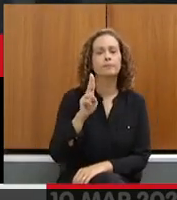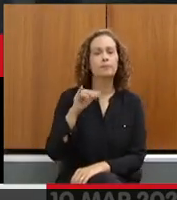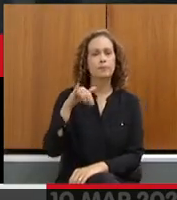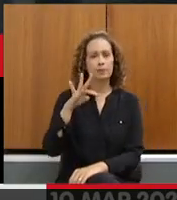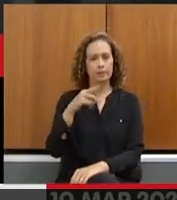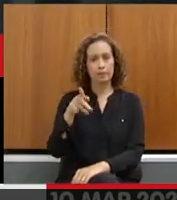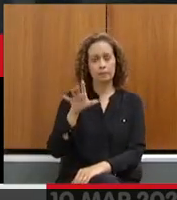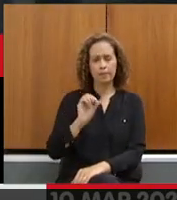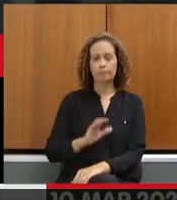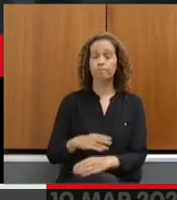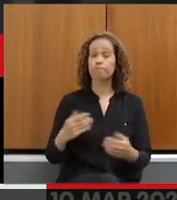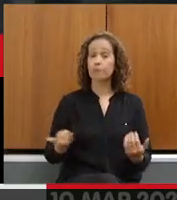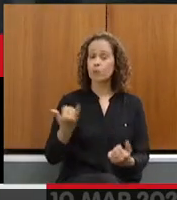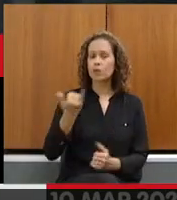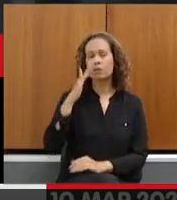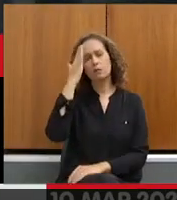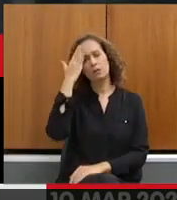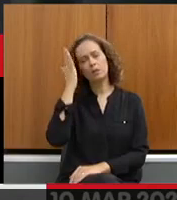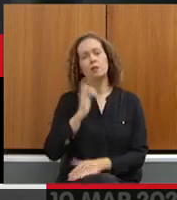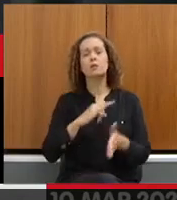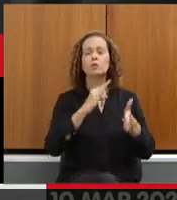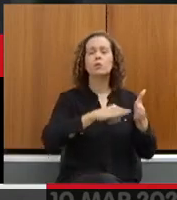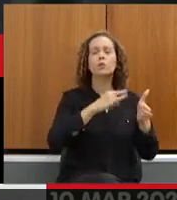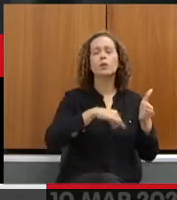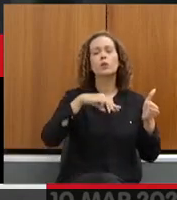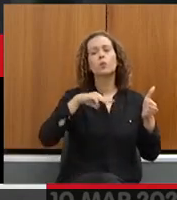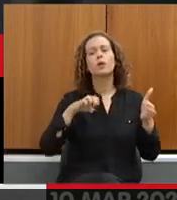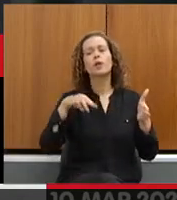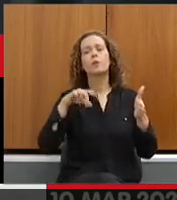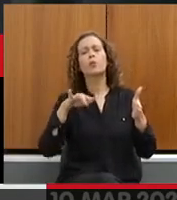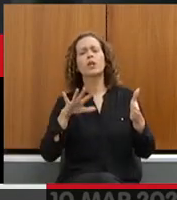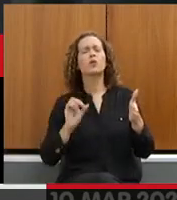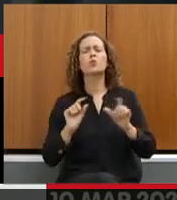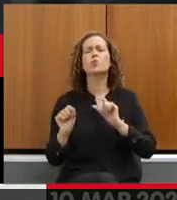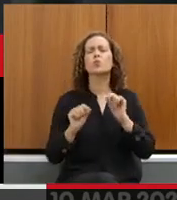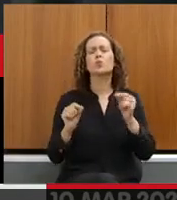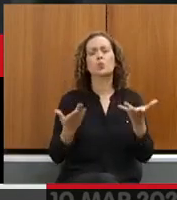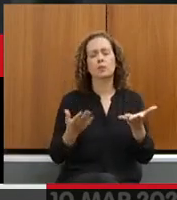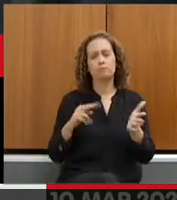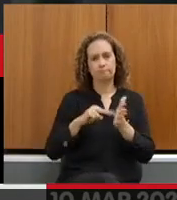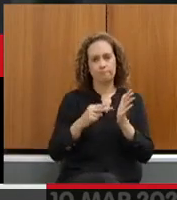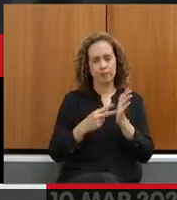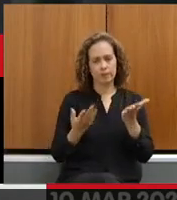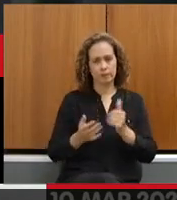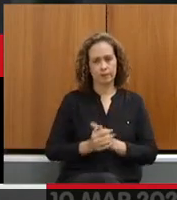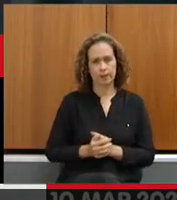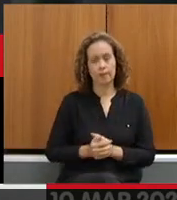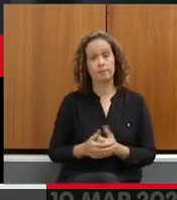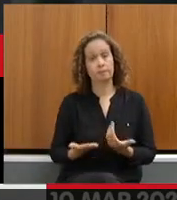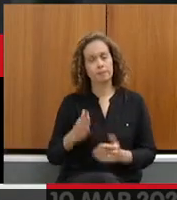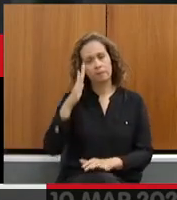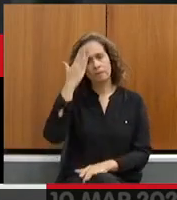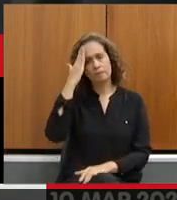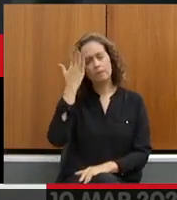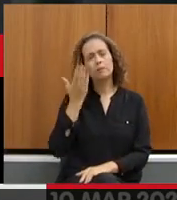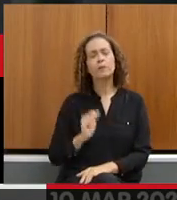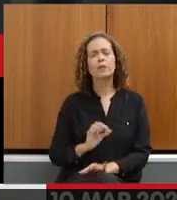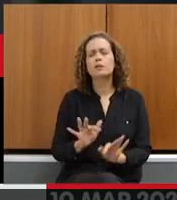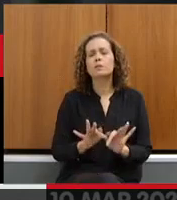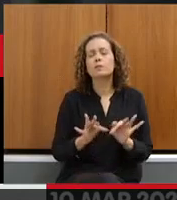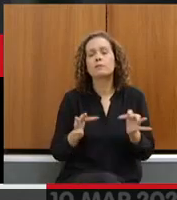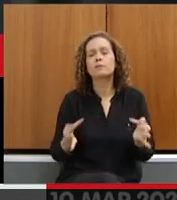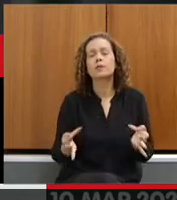é importante entender o que que significa o memorando de entendimento o memorando de entendimento ele é simplesmente uma